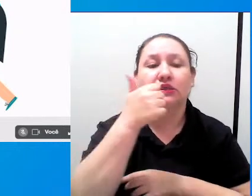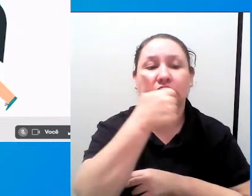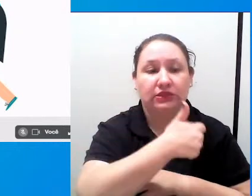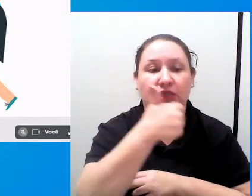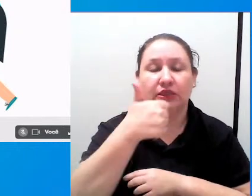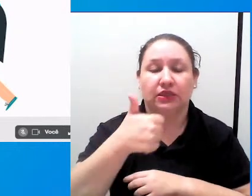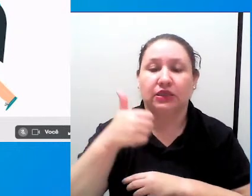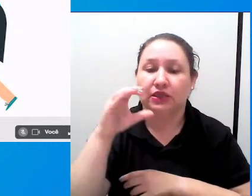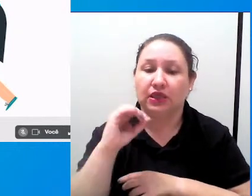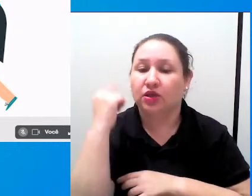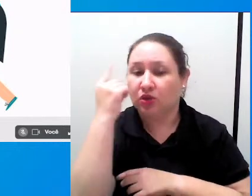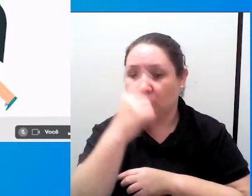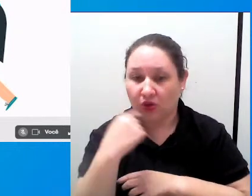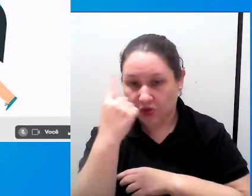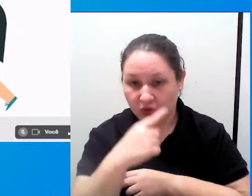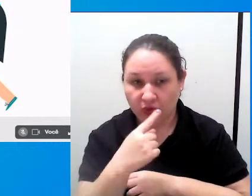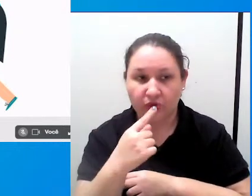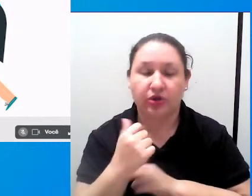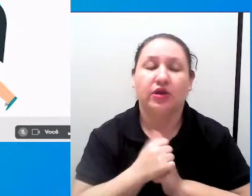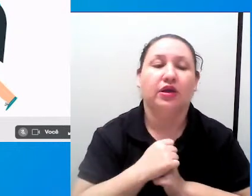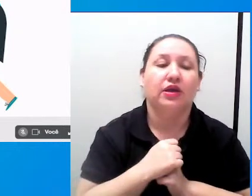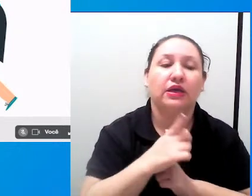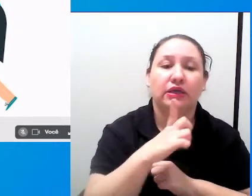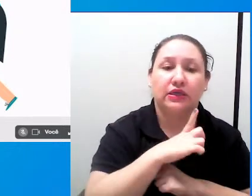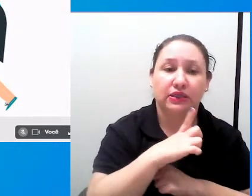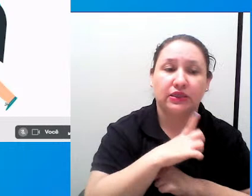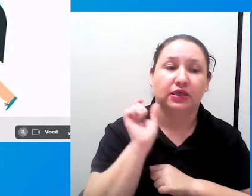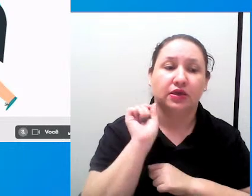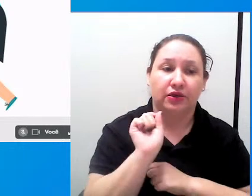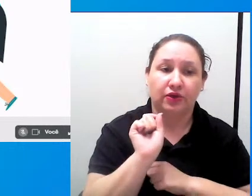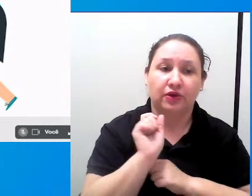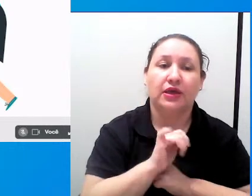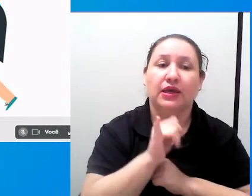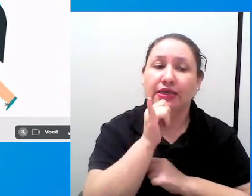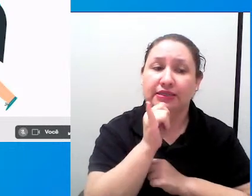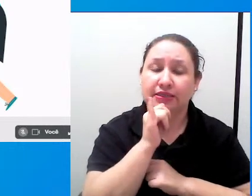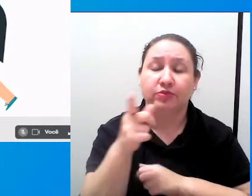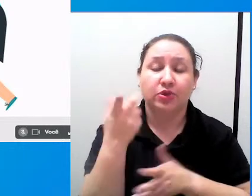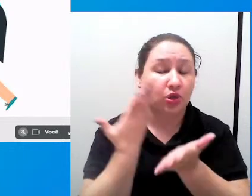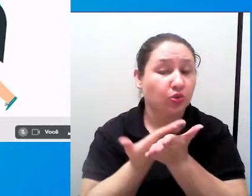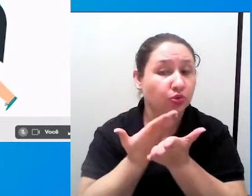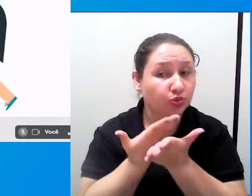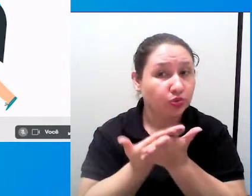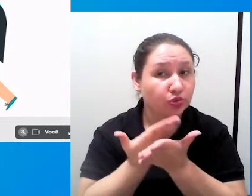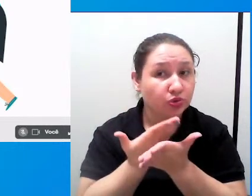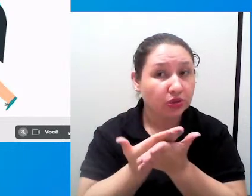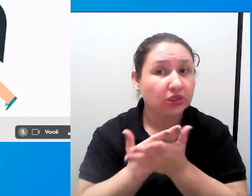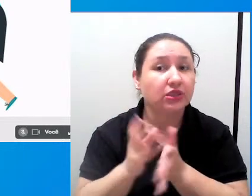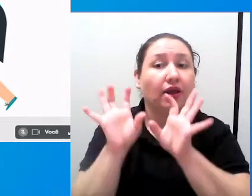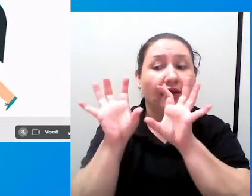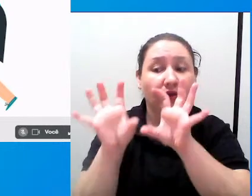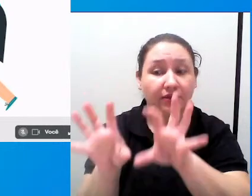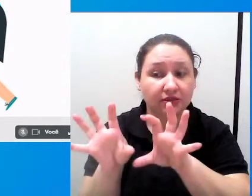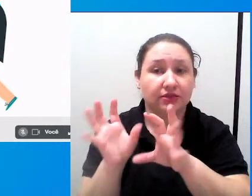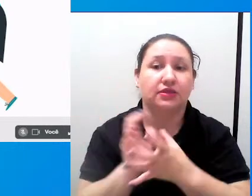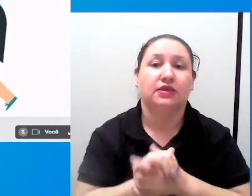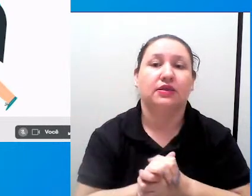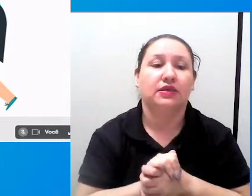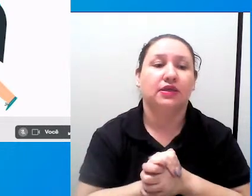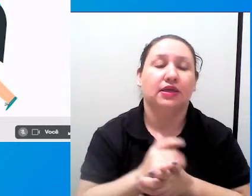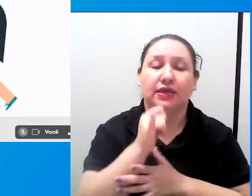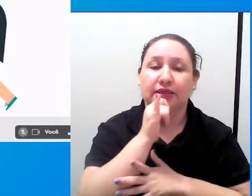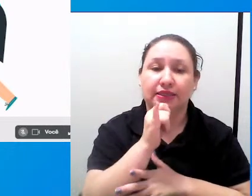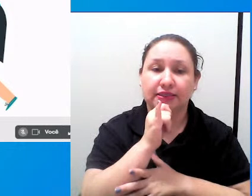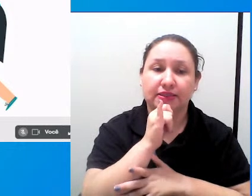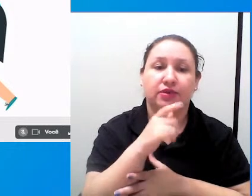que o estudante ele participa como protagonista, ou seja, que ele executa. Então, são ações de extensão que não estão dentro